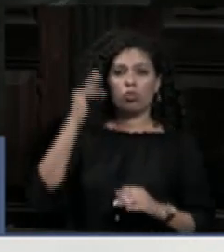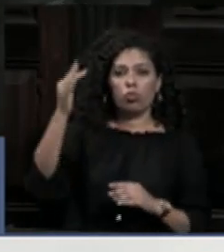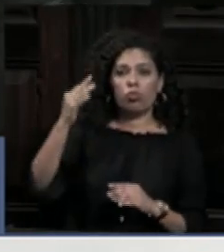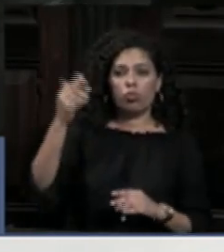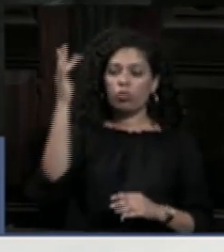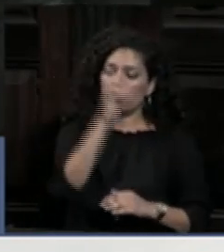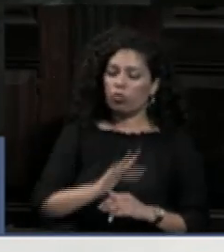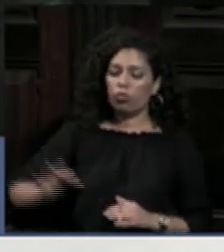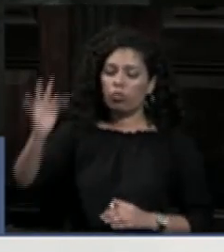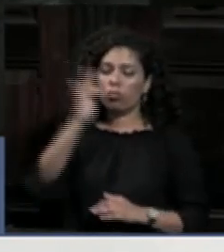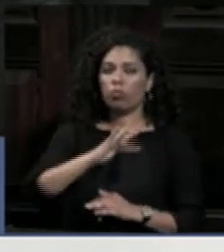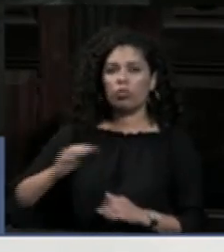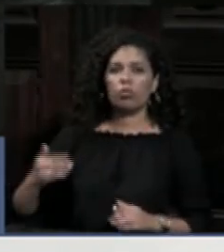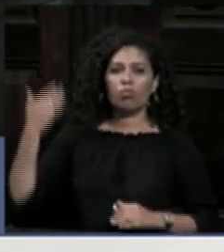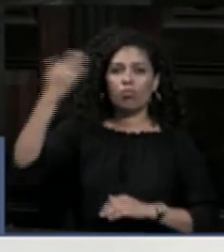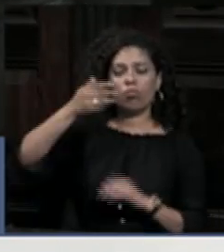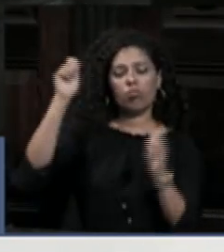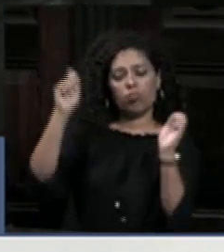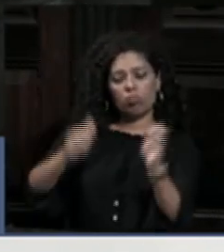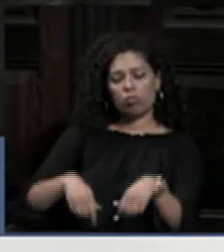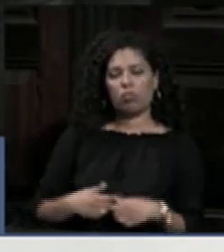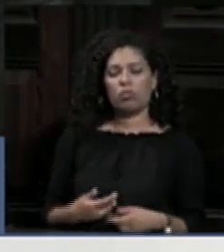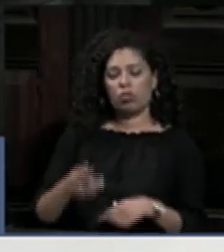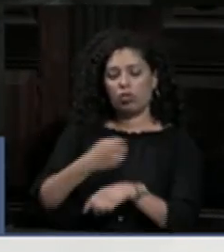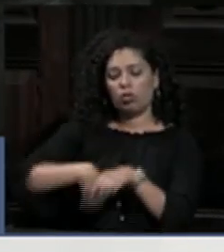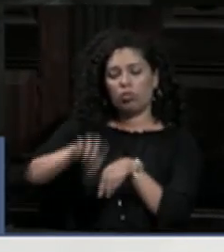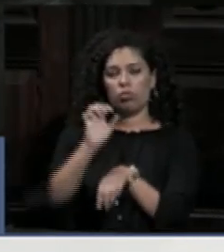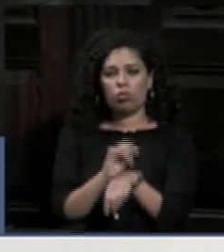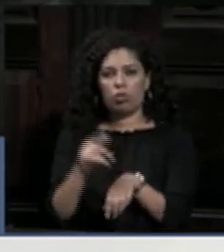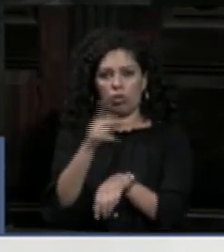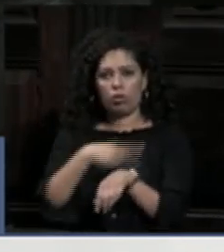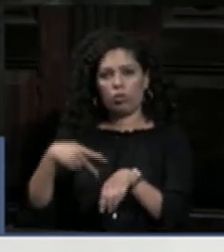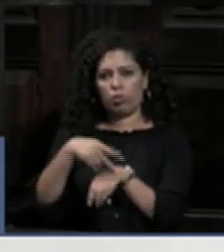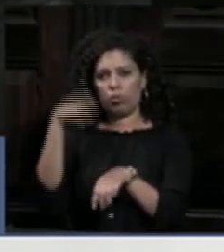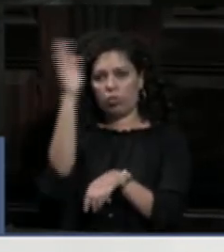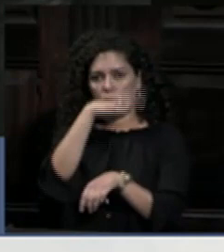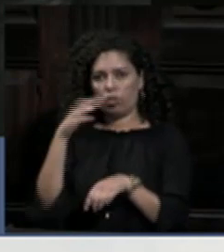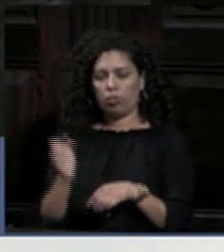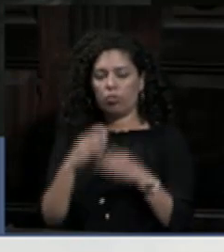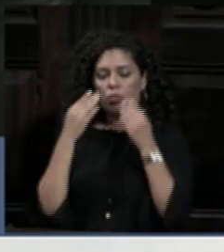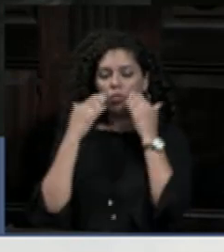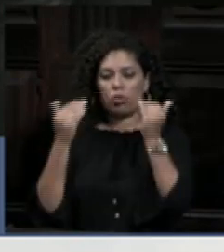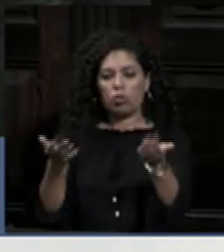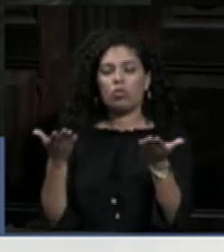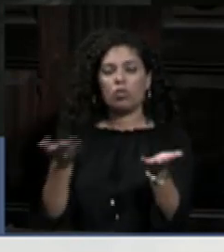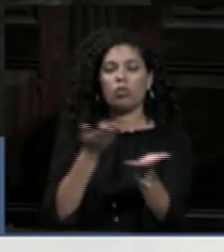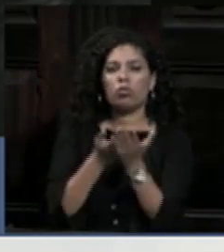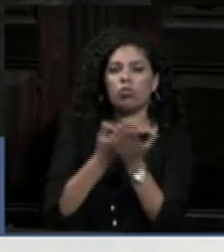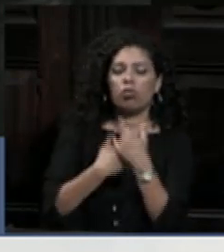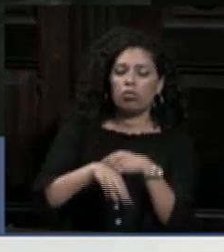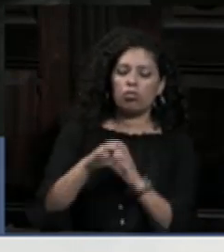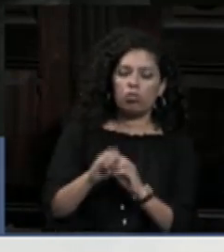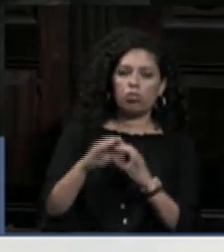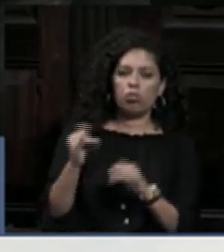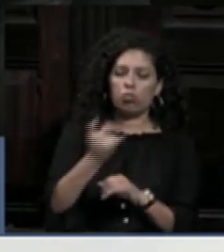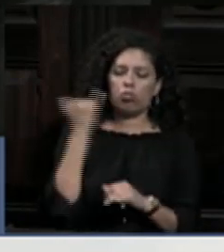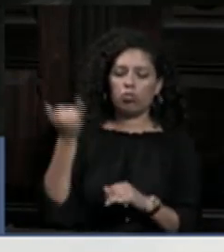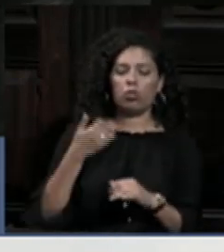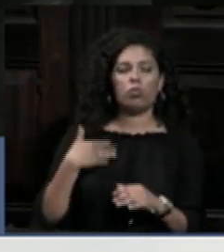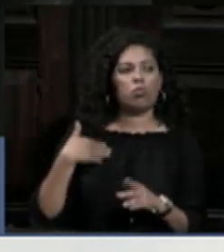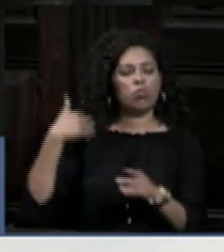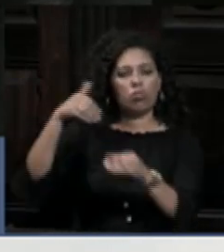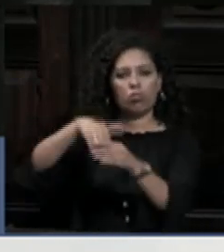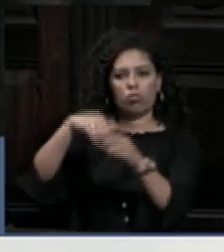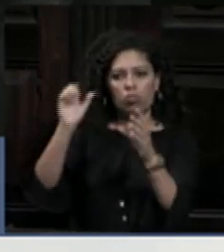capacita o estado do rio de janeiro eo brasil com conhecimento e qualidade por isso o nosso voto meu voto é sim